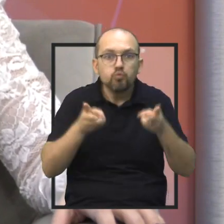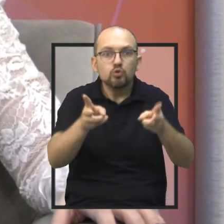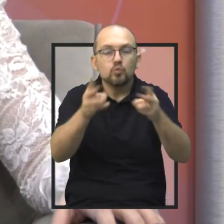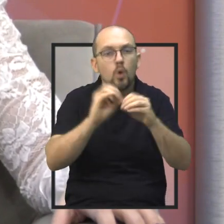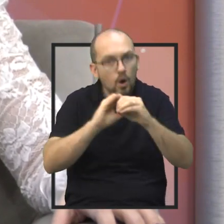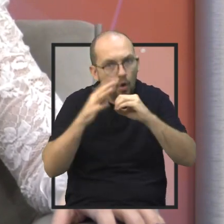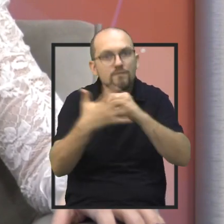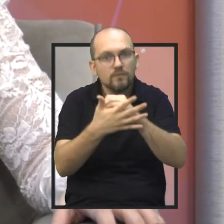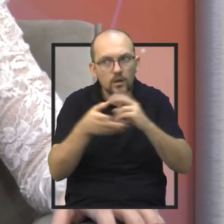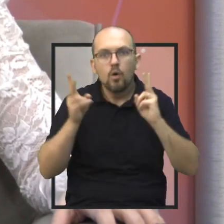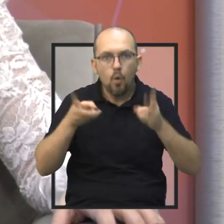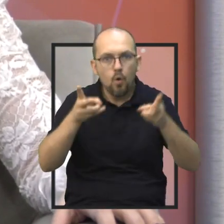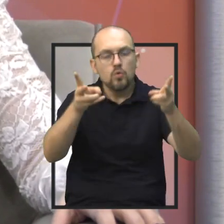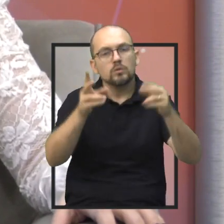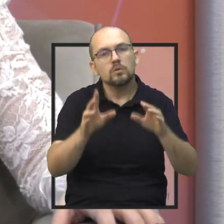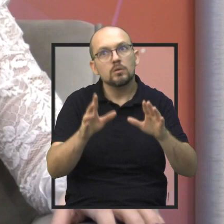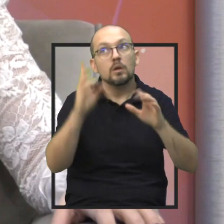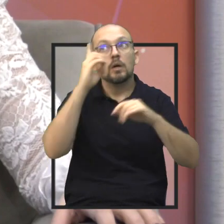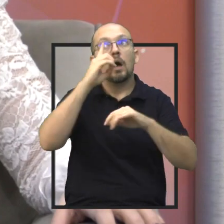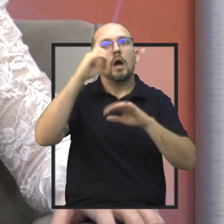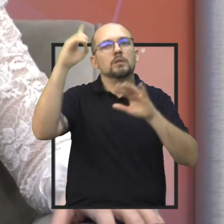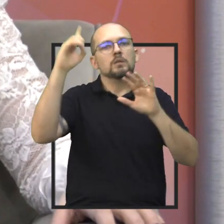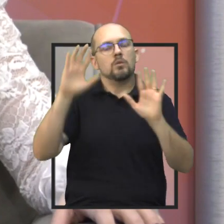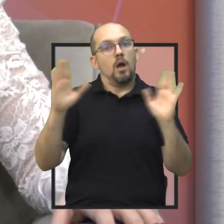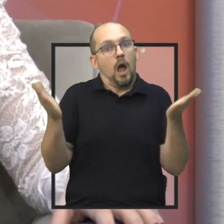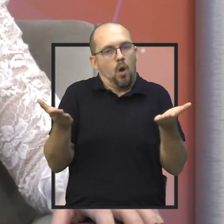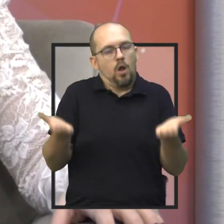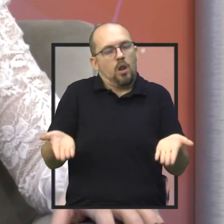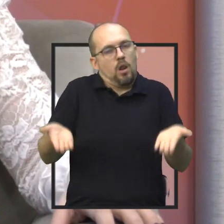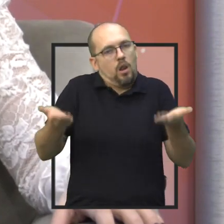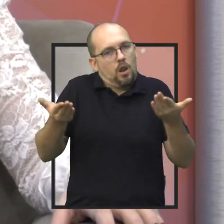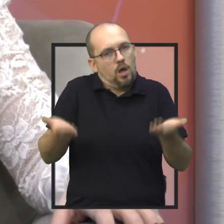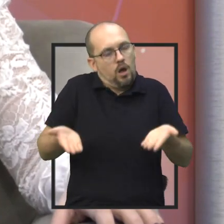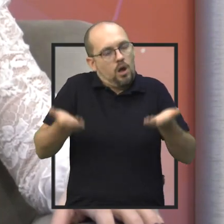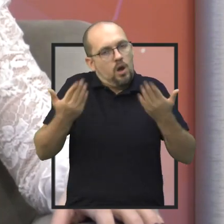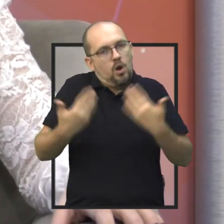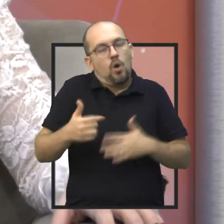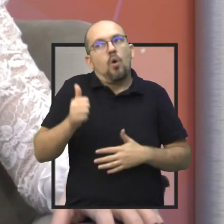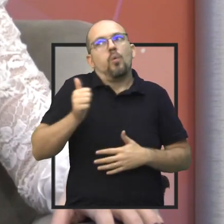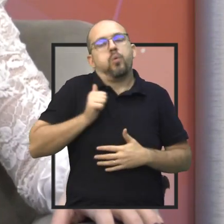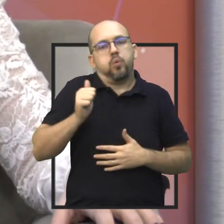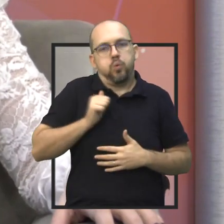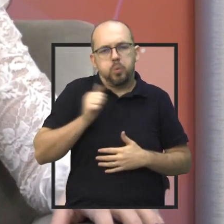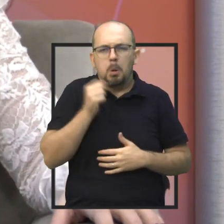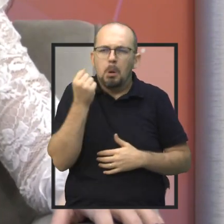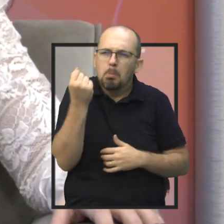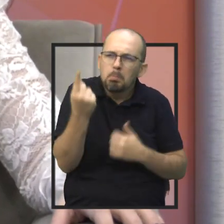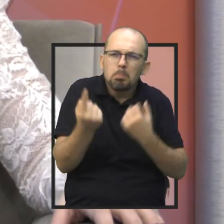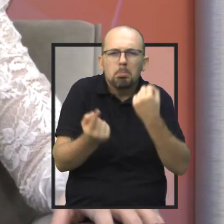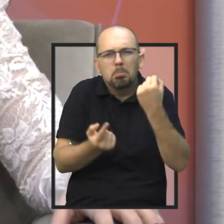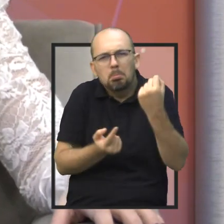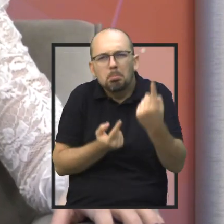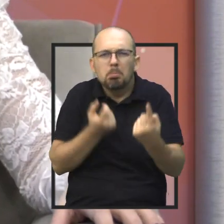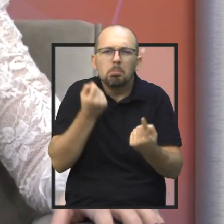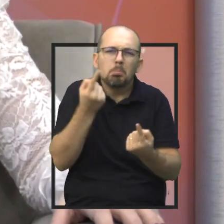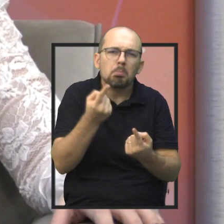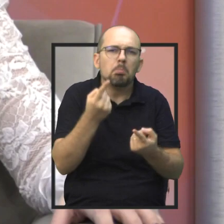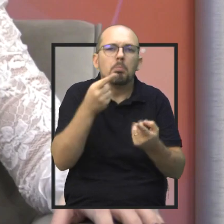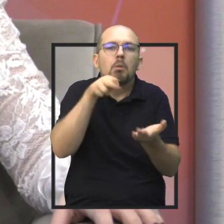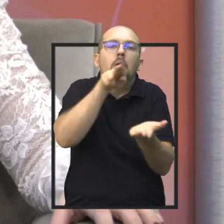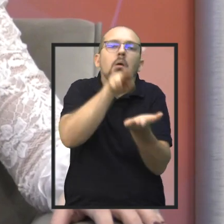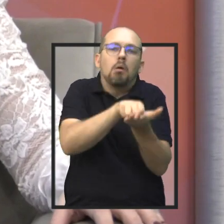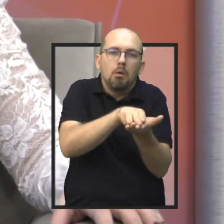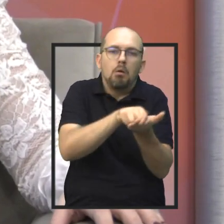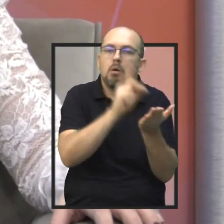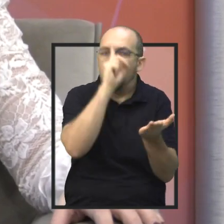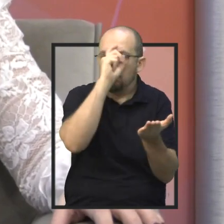por Covid, claro, graças a Deus, casos mais brandos. Tem sido raro a hospitalização, esse ano teve, mas